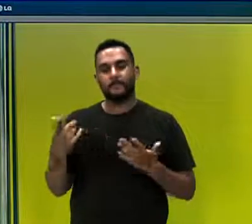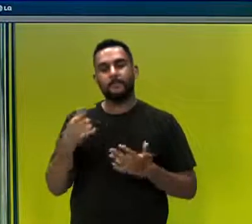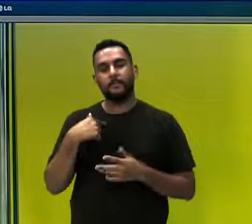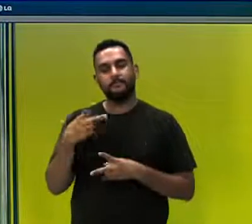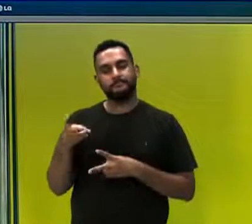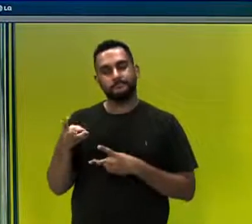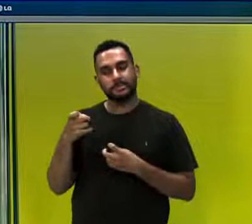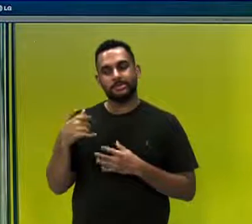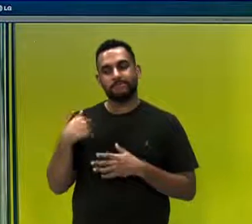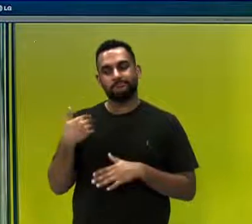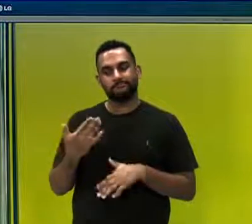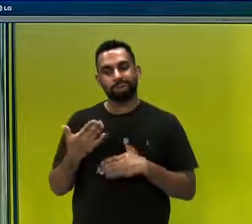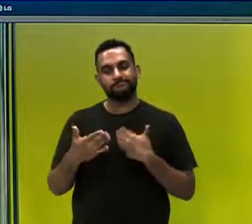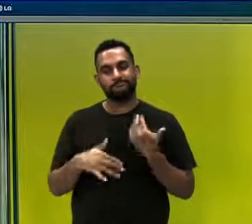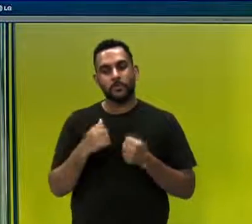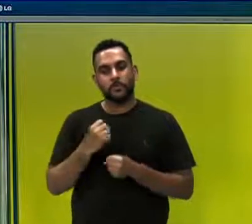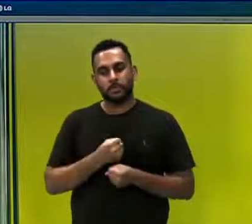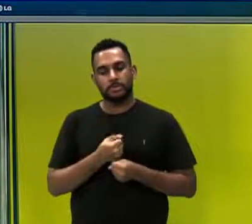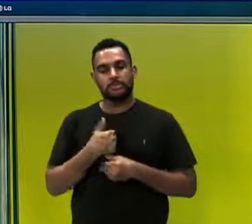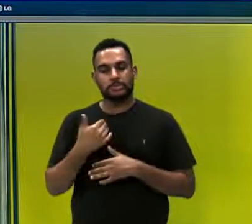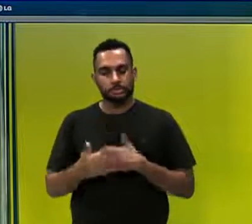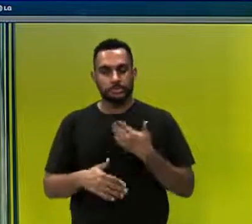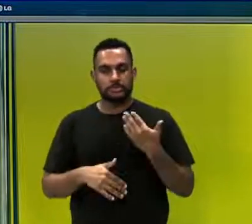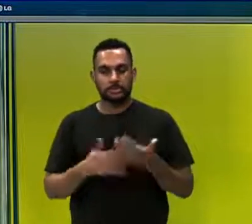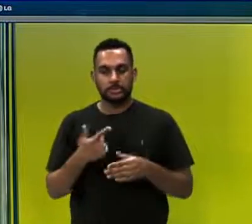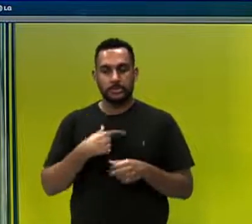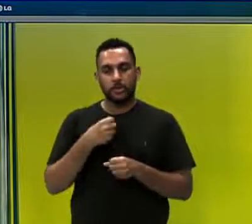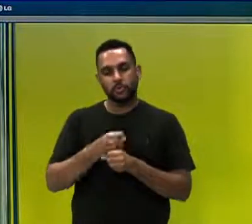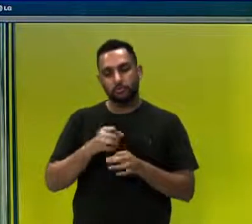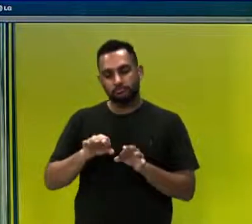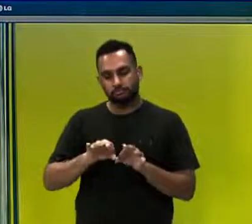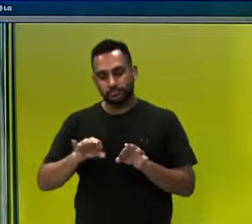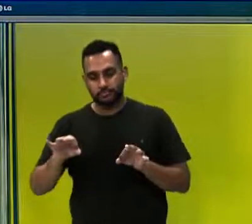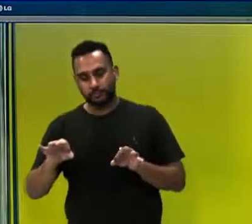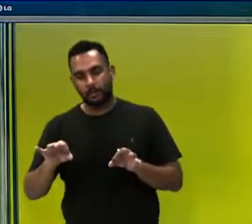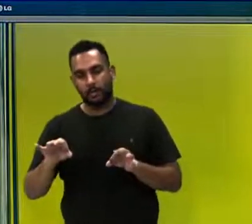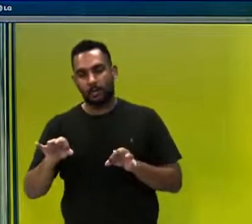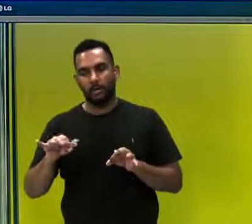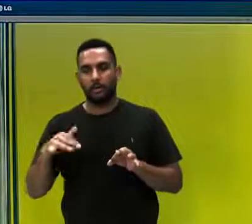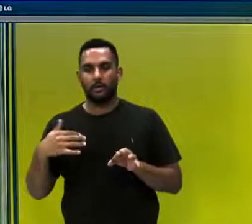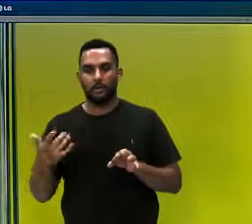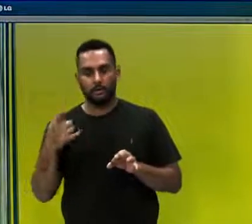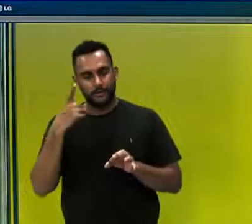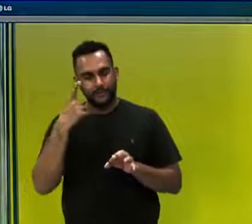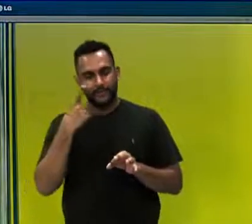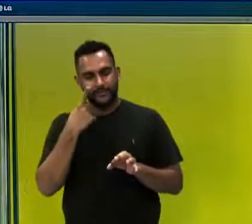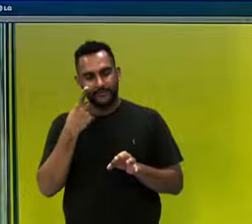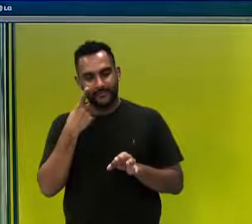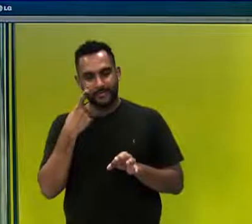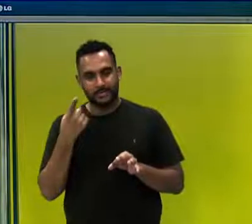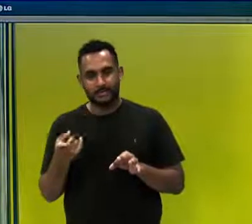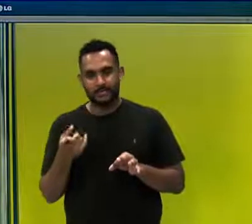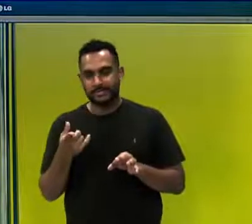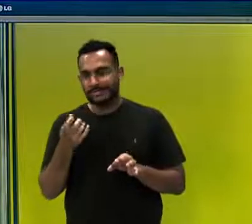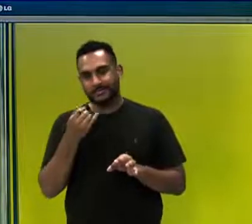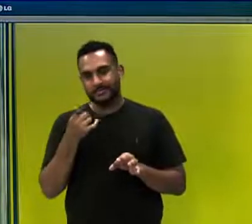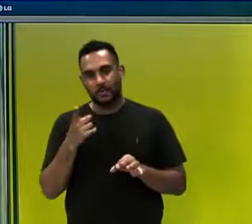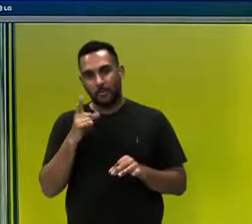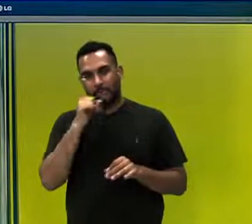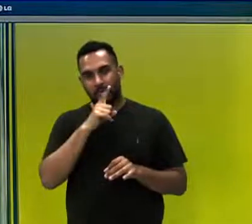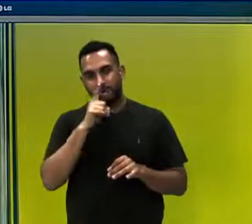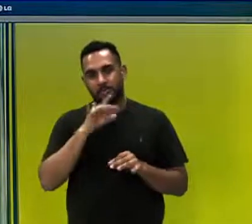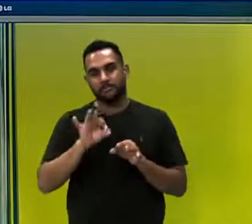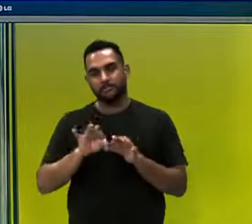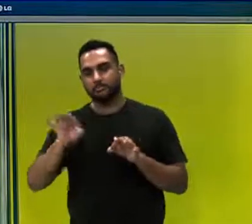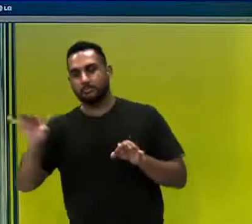décadas essa construção acontecendo. Então, ó, constrói um pedaço. De repente, a gente já vê que não é mais o suficiente. E aí